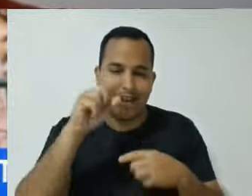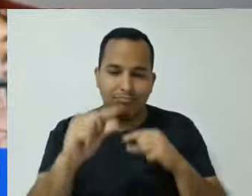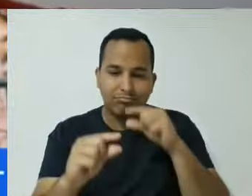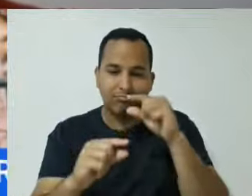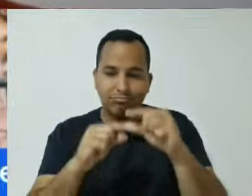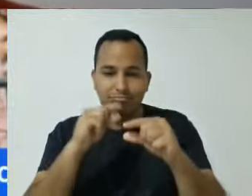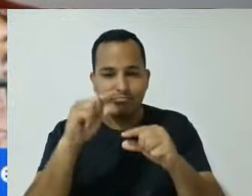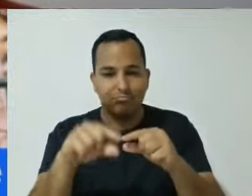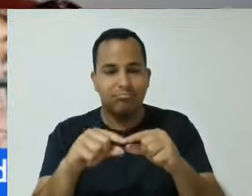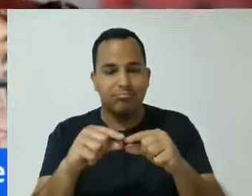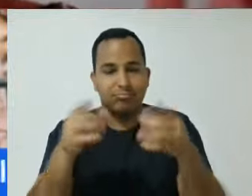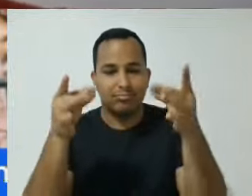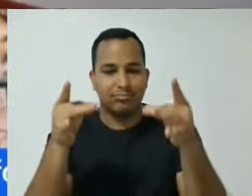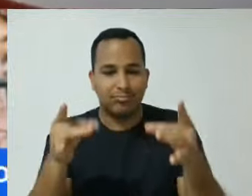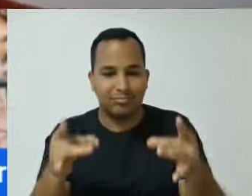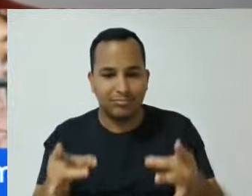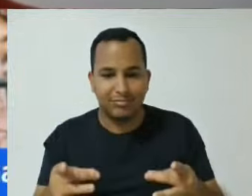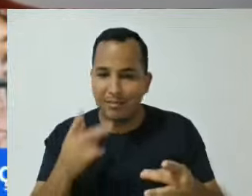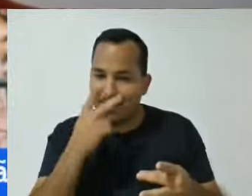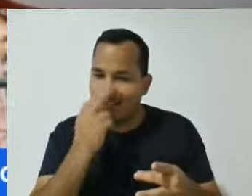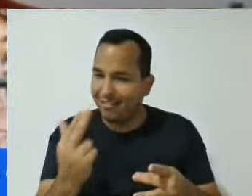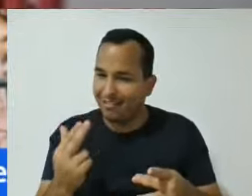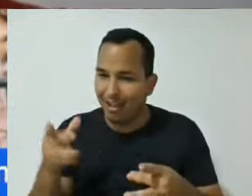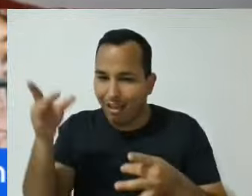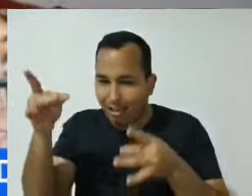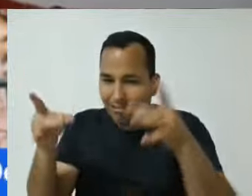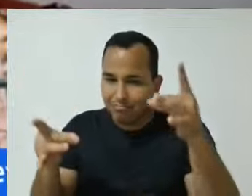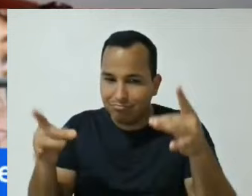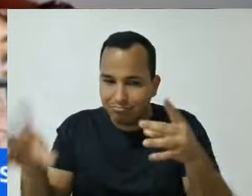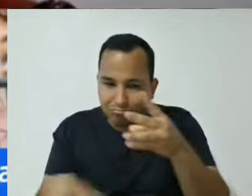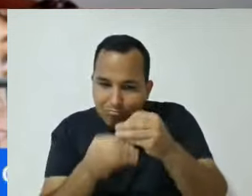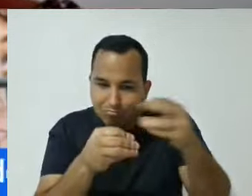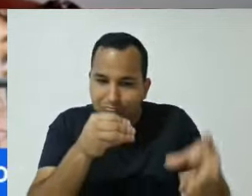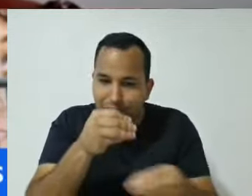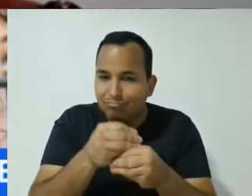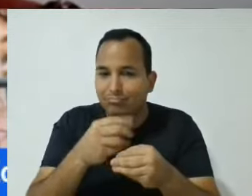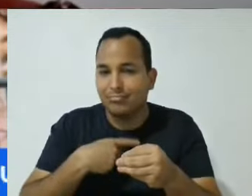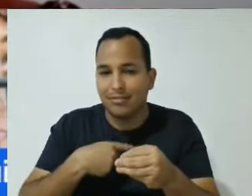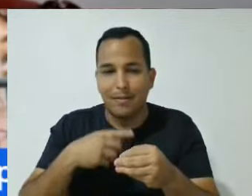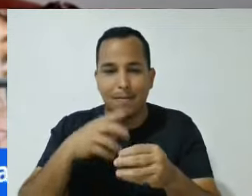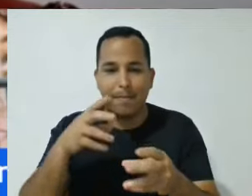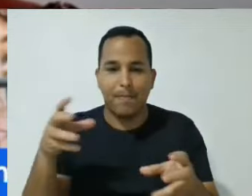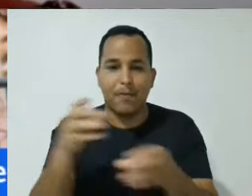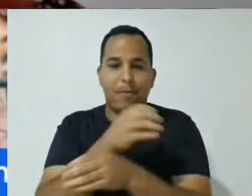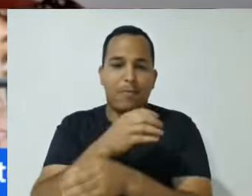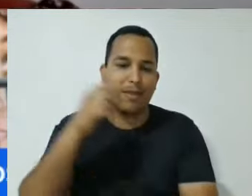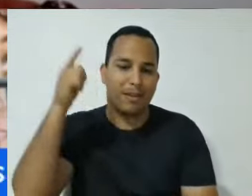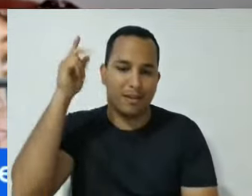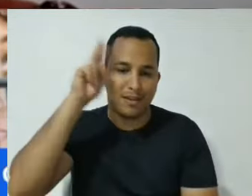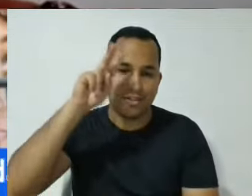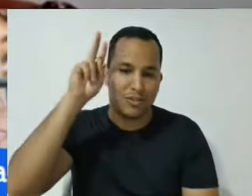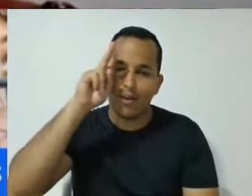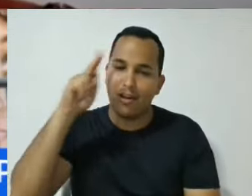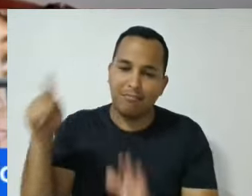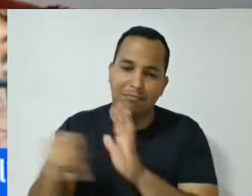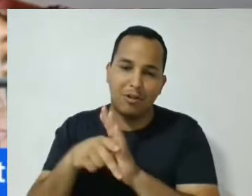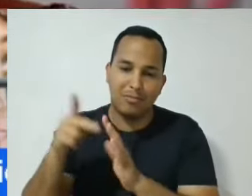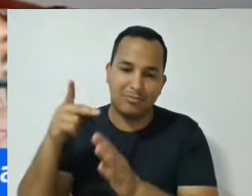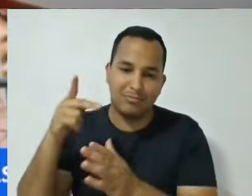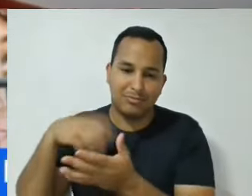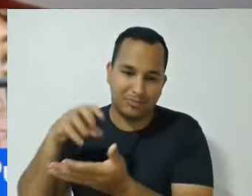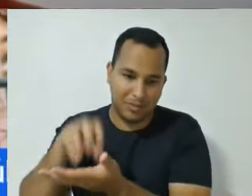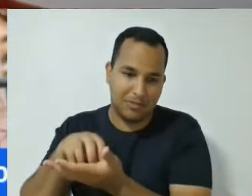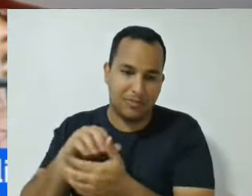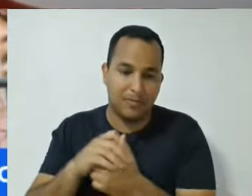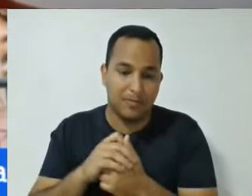contando essa coxa de retalhos, né, contando essa linda história, e a gente está aqui com ela, com a Marcela, né, que passou pelo